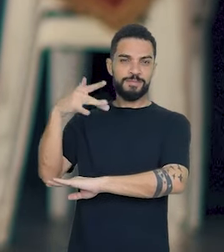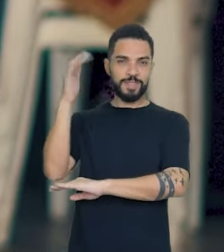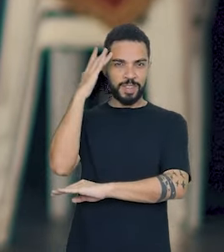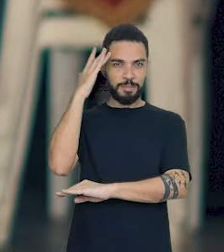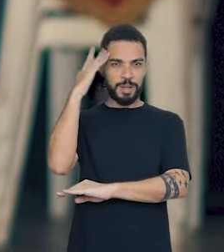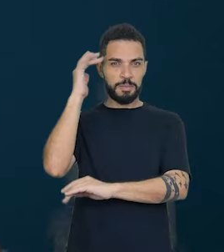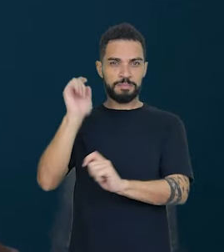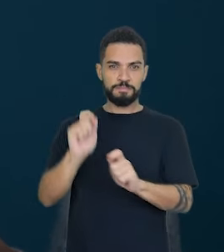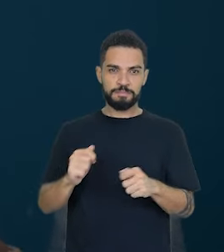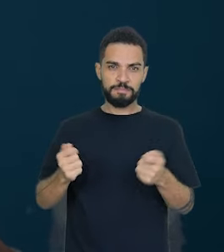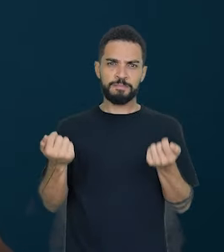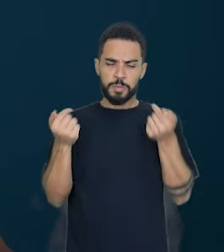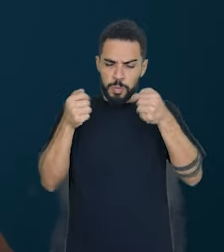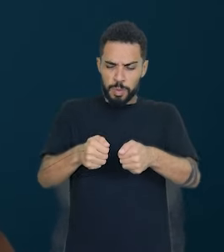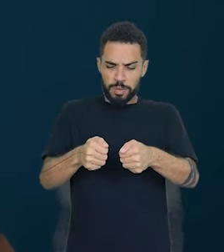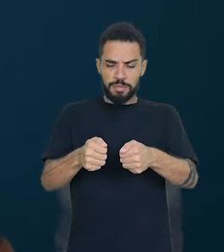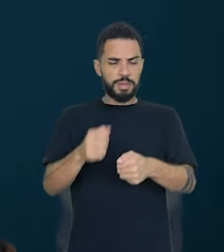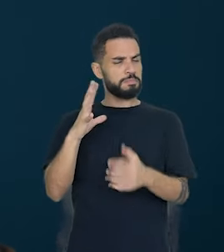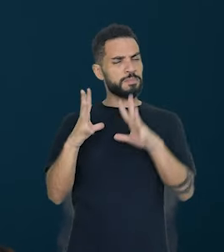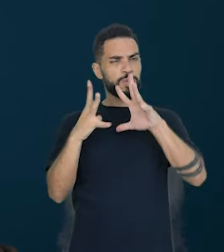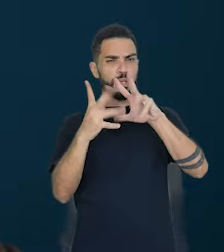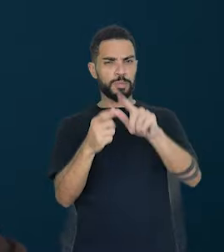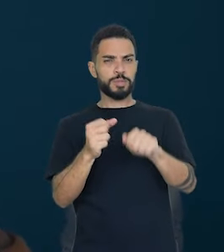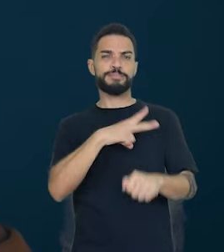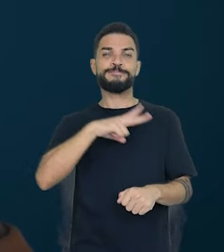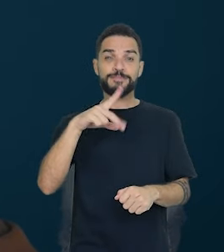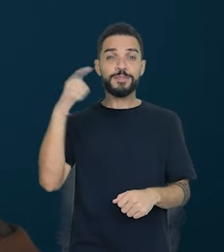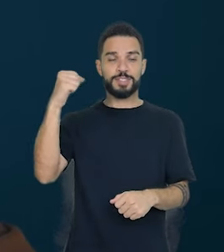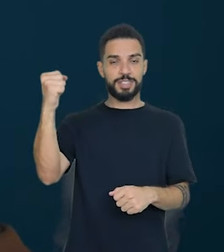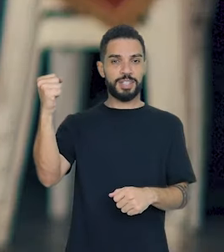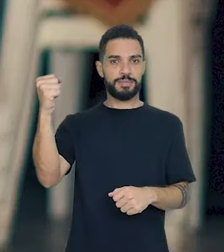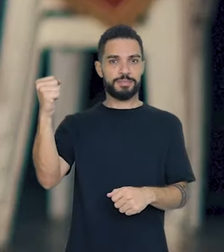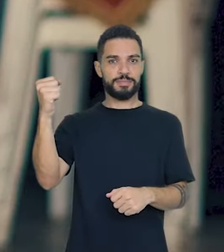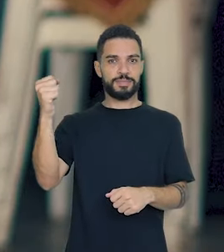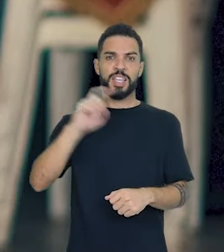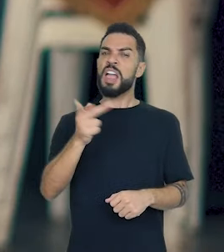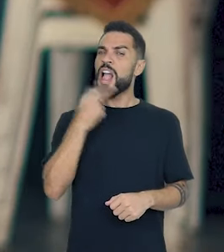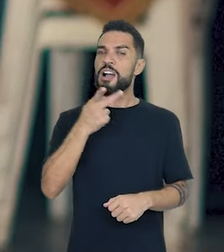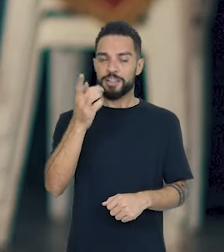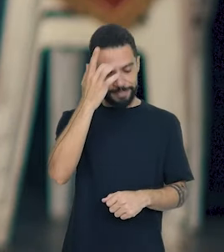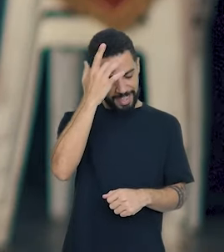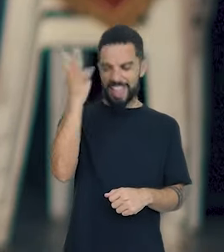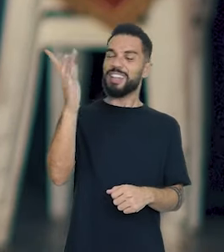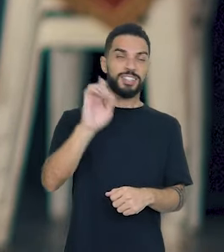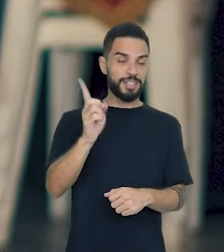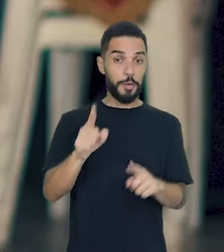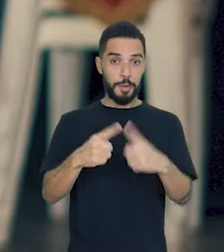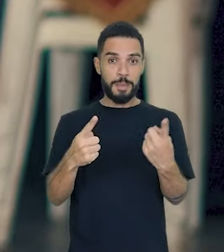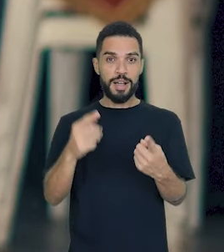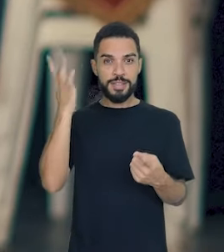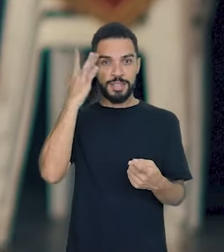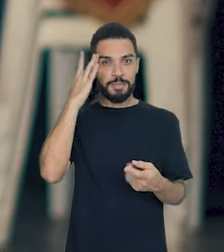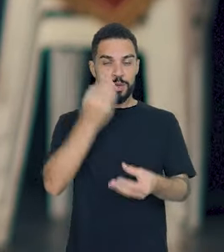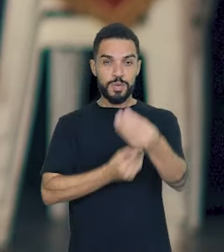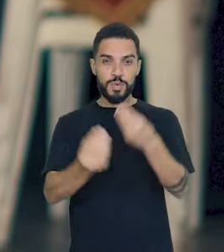com o mundo que vem vindo aí pela frente, que não vai ser fácil, não. Então, ele está acostumado, ele é uma pessoa